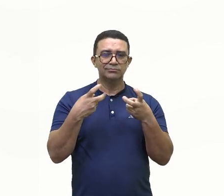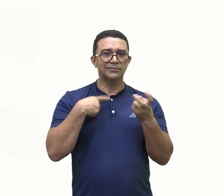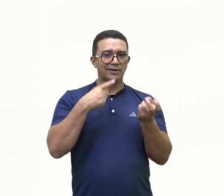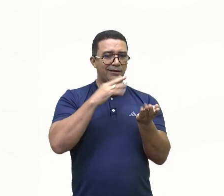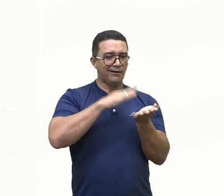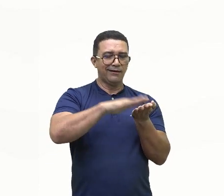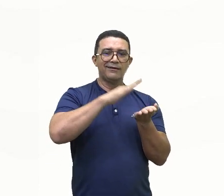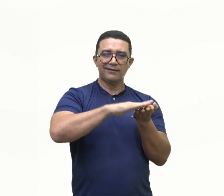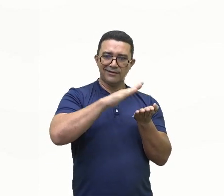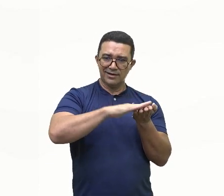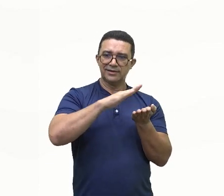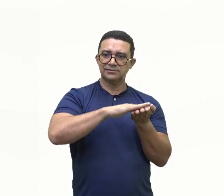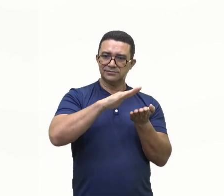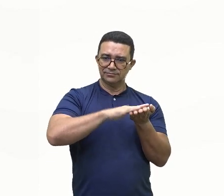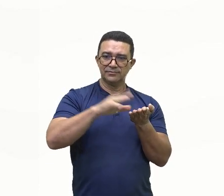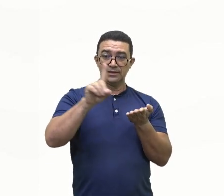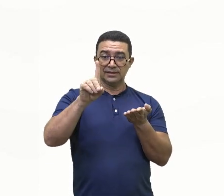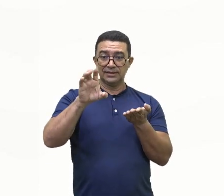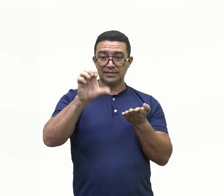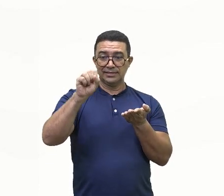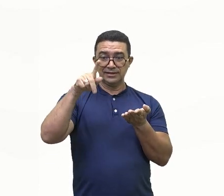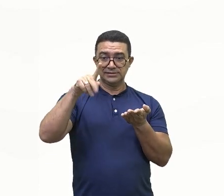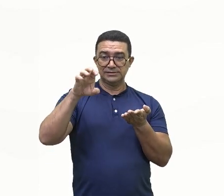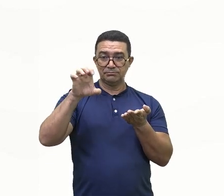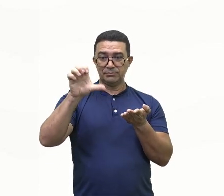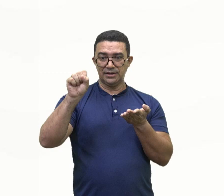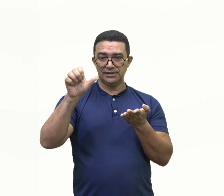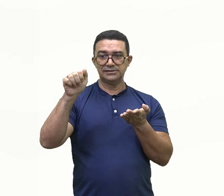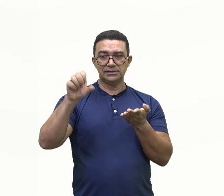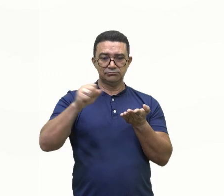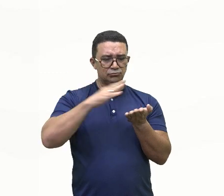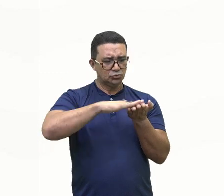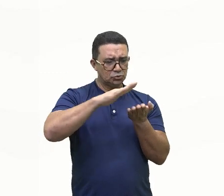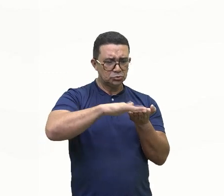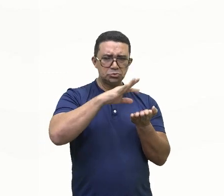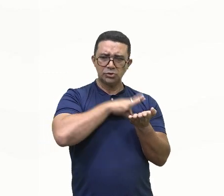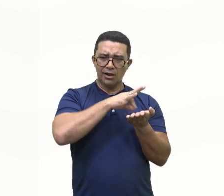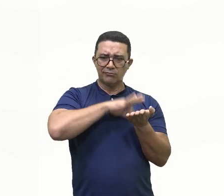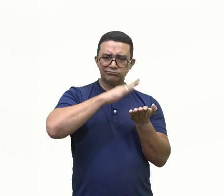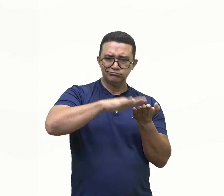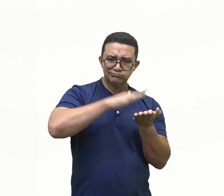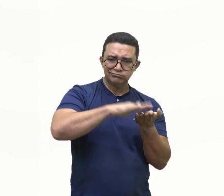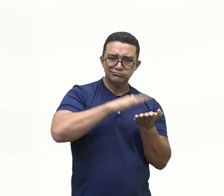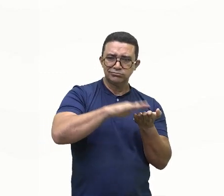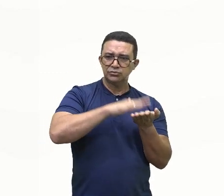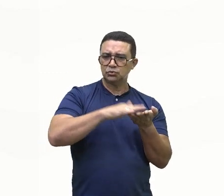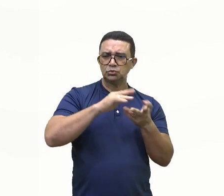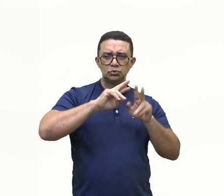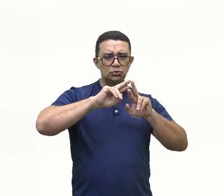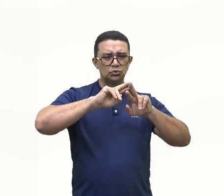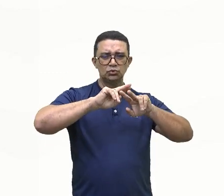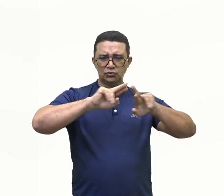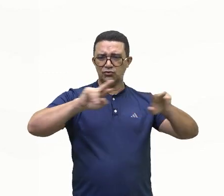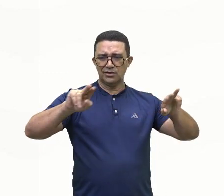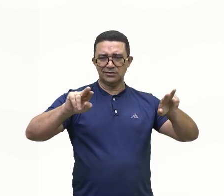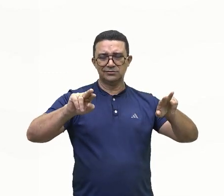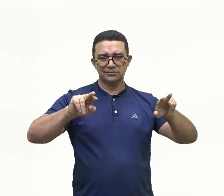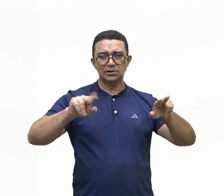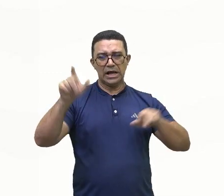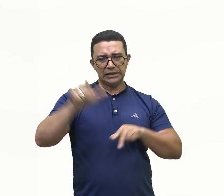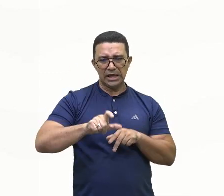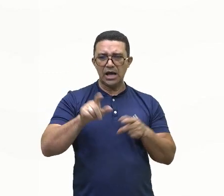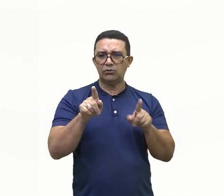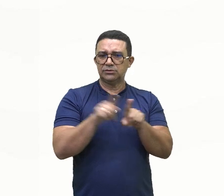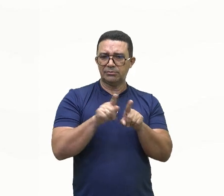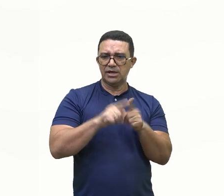como despesa. Tudo é despesa. Dinheiro que você gasta, débito que você usa e o cartão de crédito